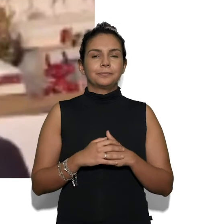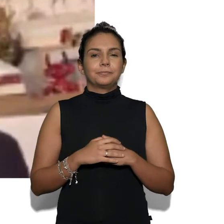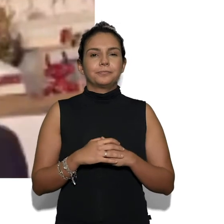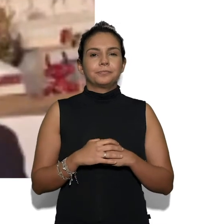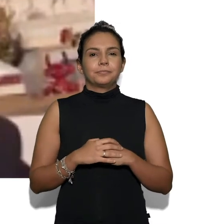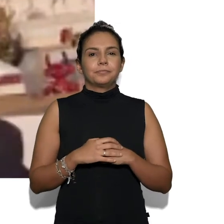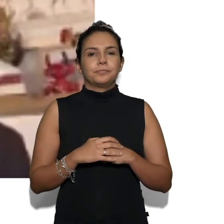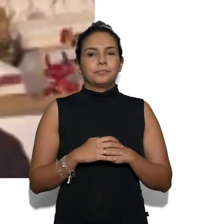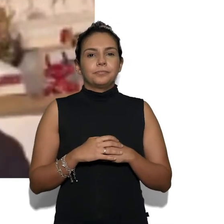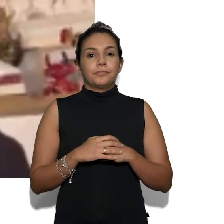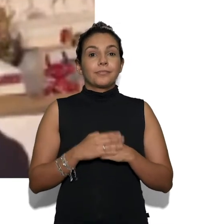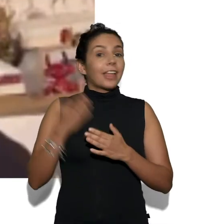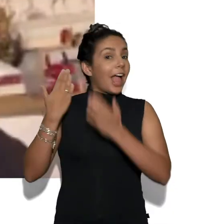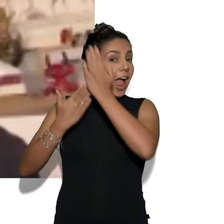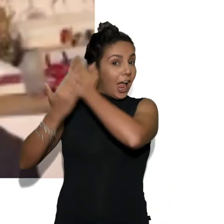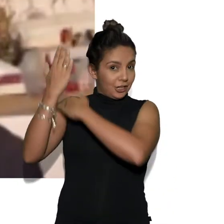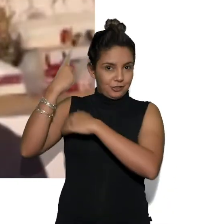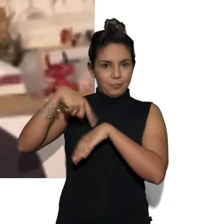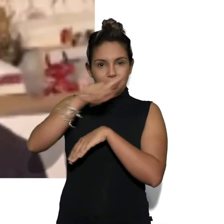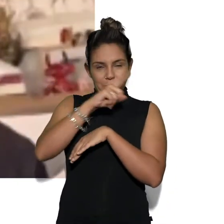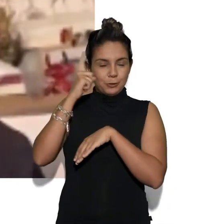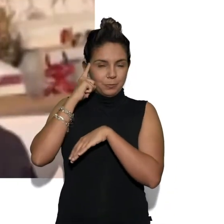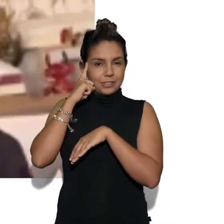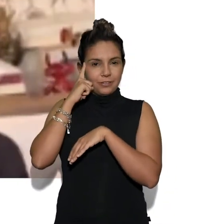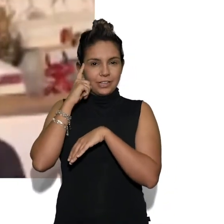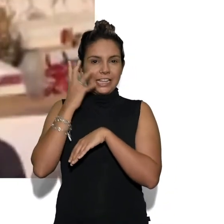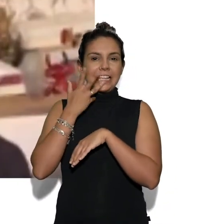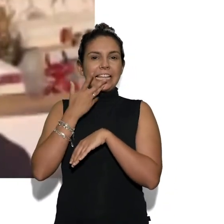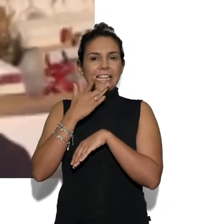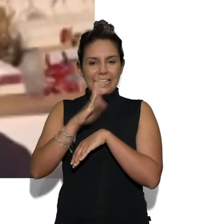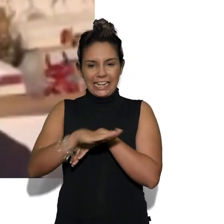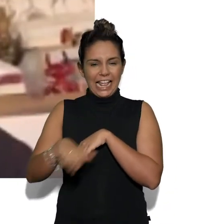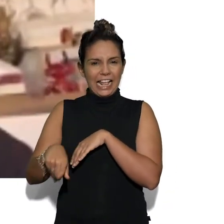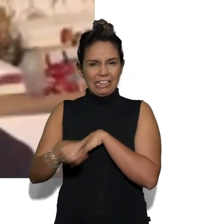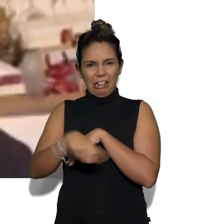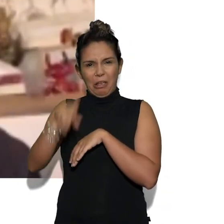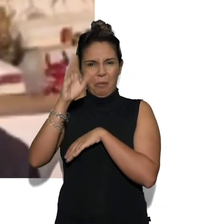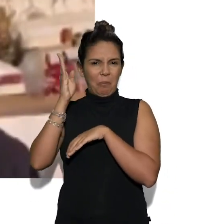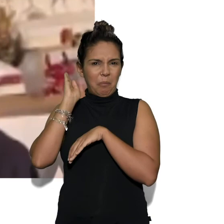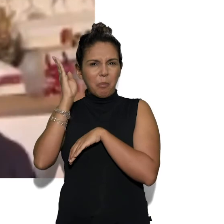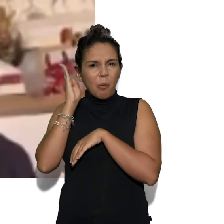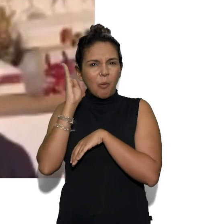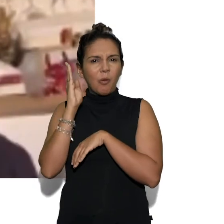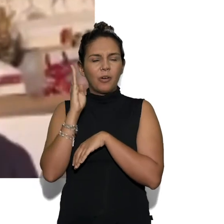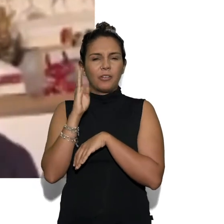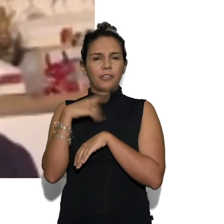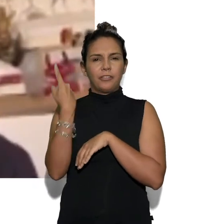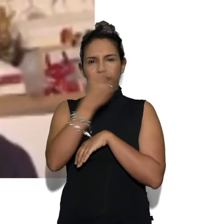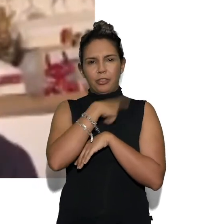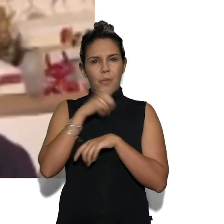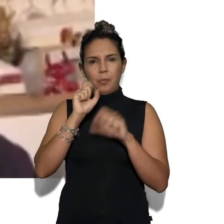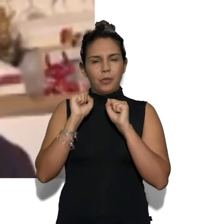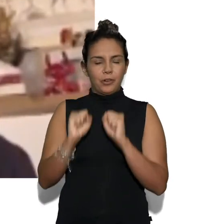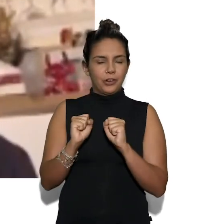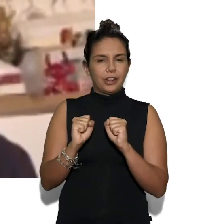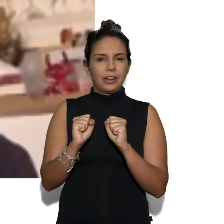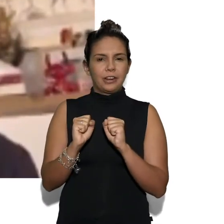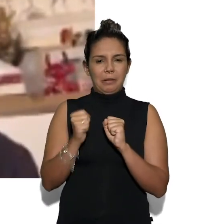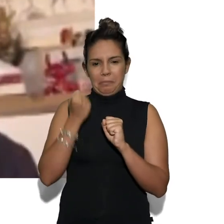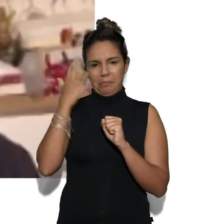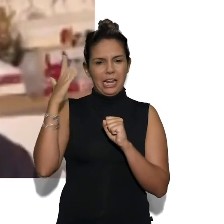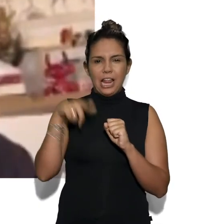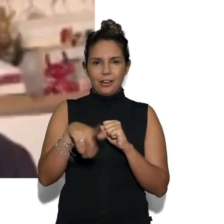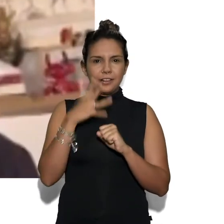isso, eram as crianças bichos estúpidos, dos quais não se esperaria grande